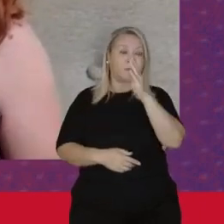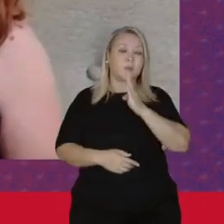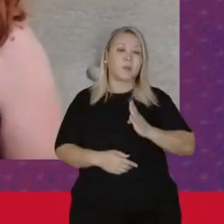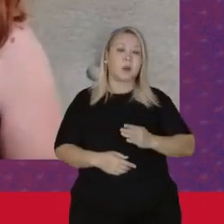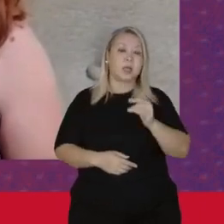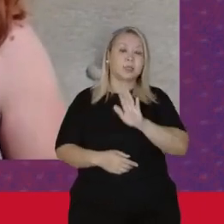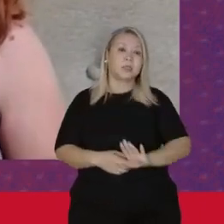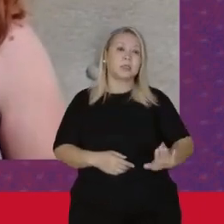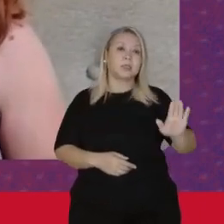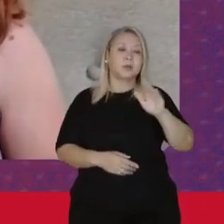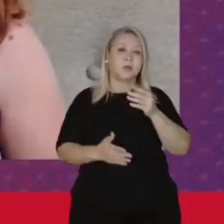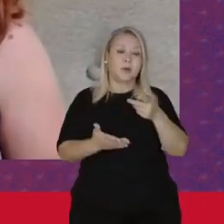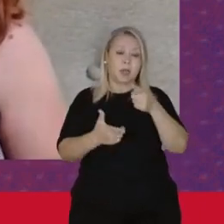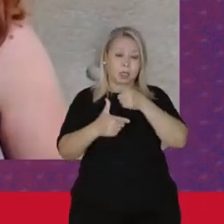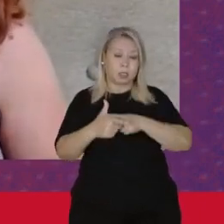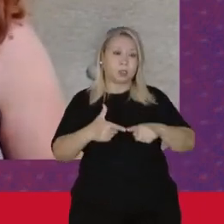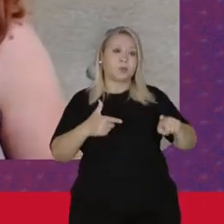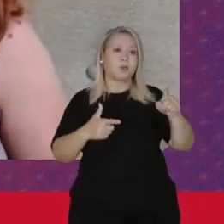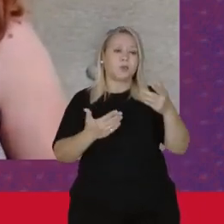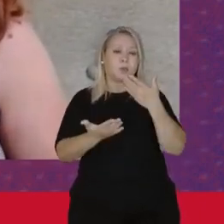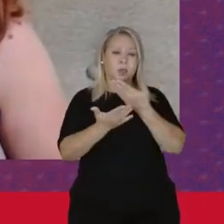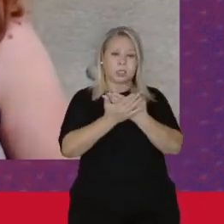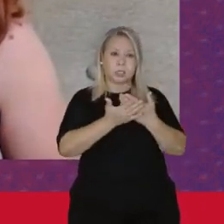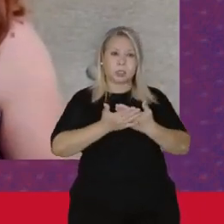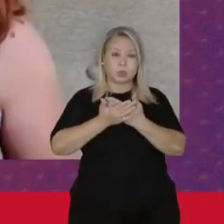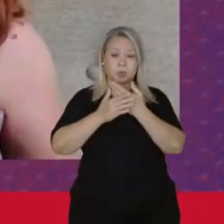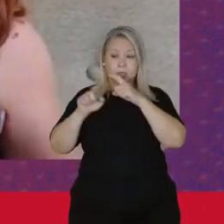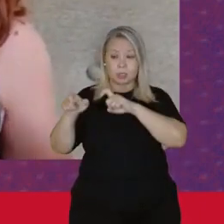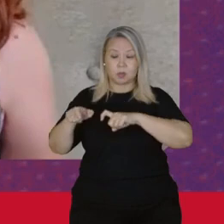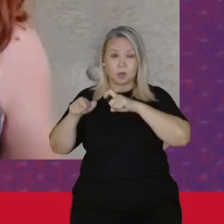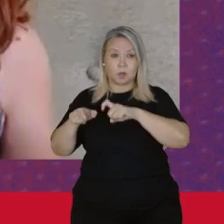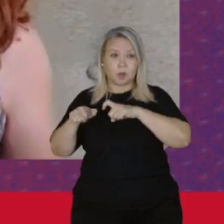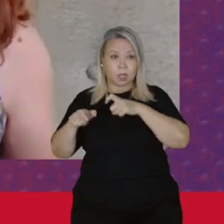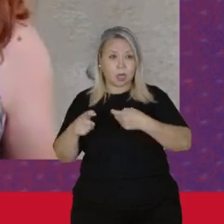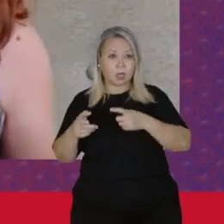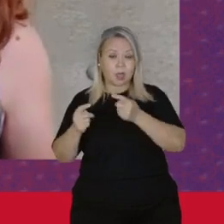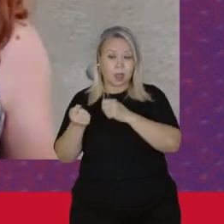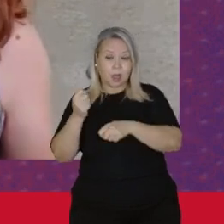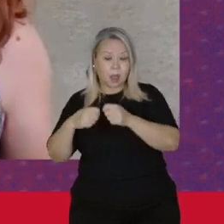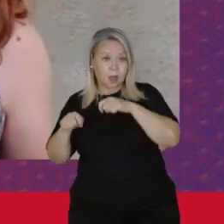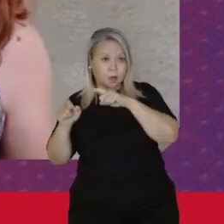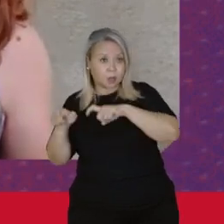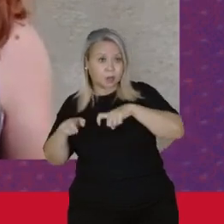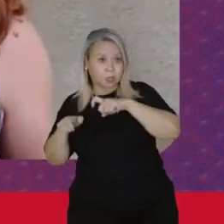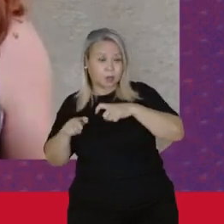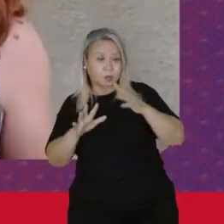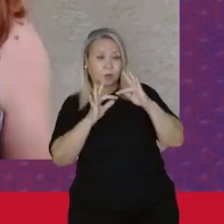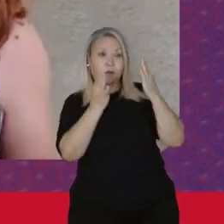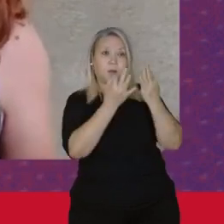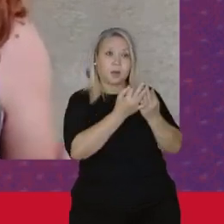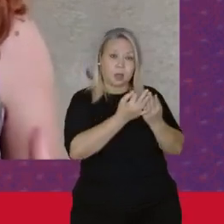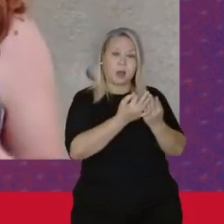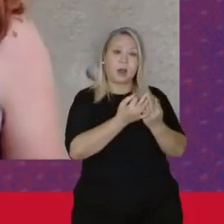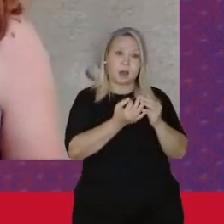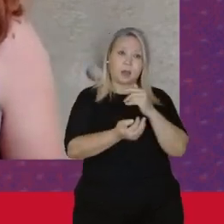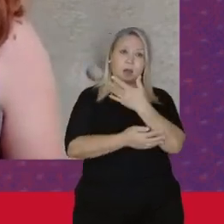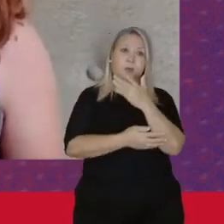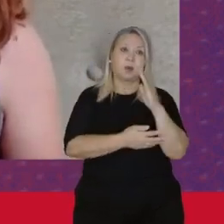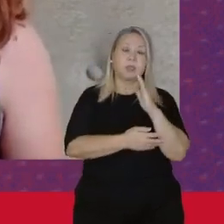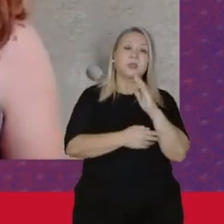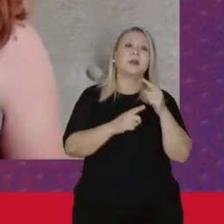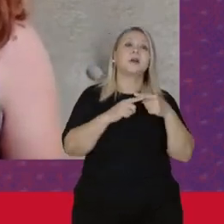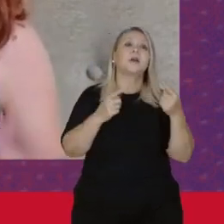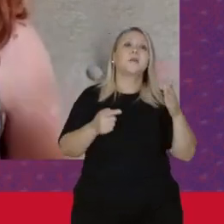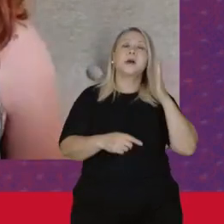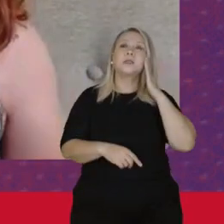uma divisão aí, quando a gente estuda essa questão agrária, entre agronegócio e agricultura familiar e camponesa, mas a gente sabe